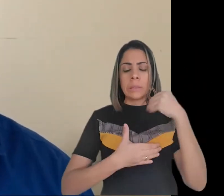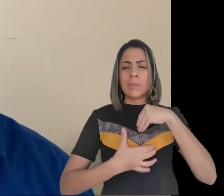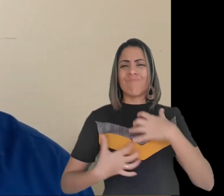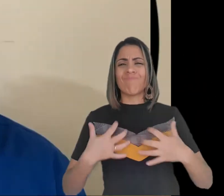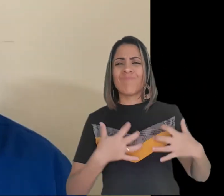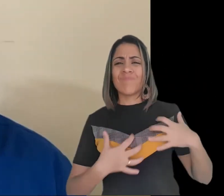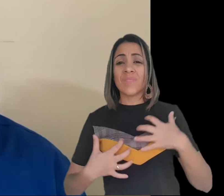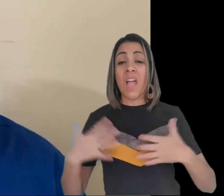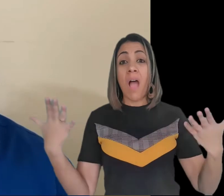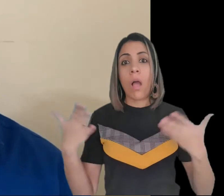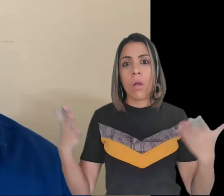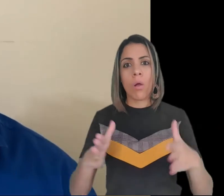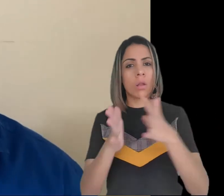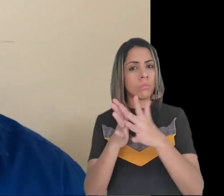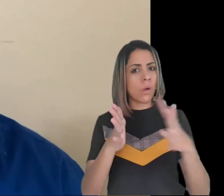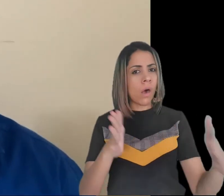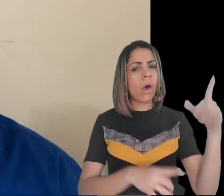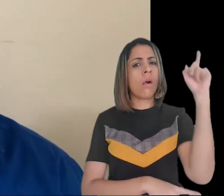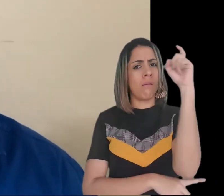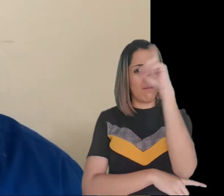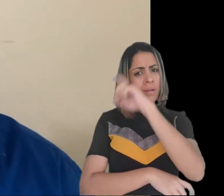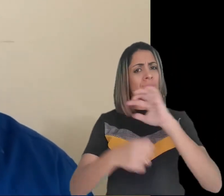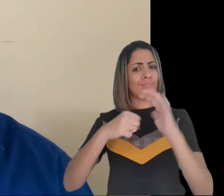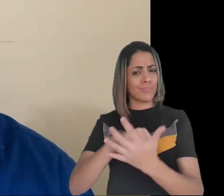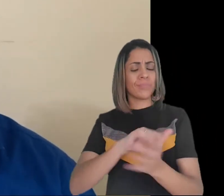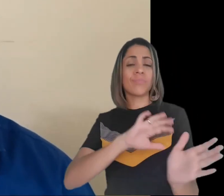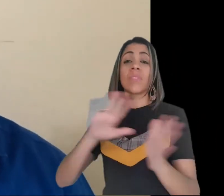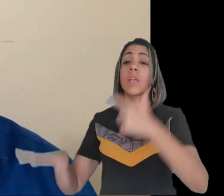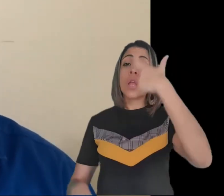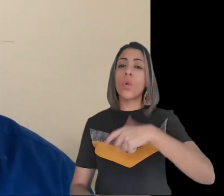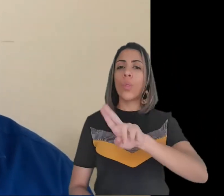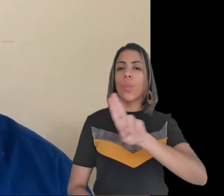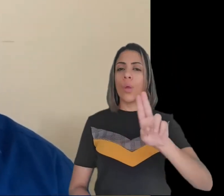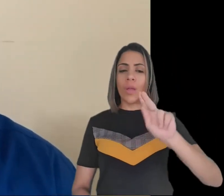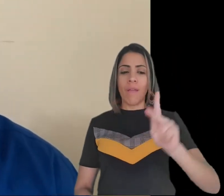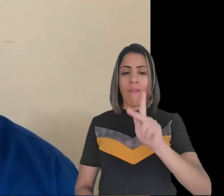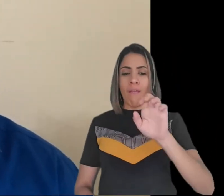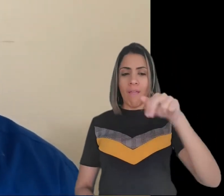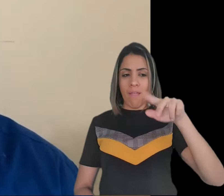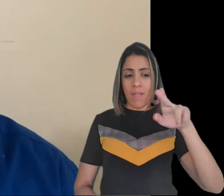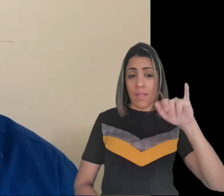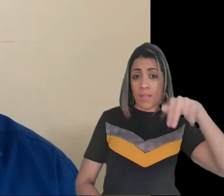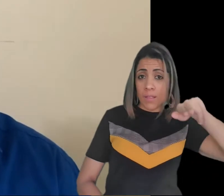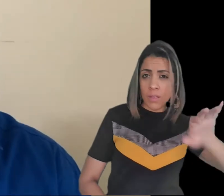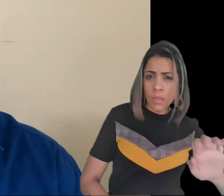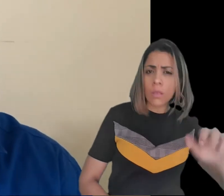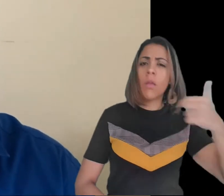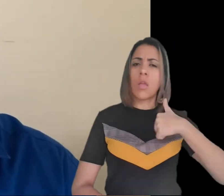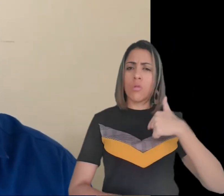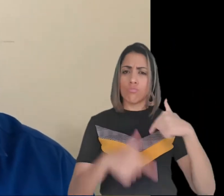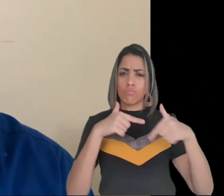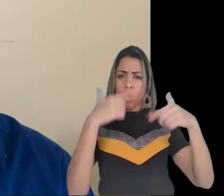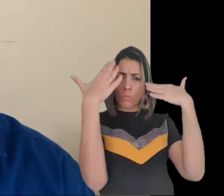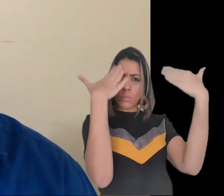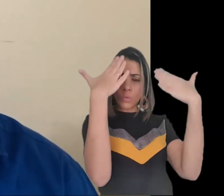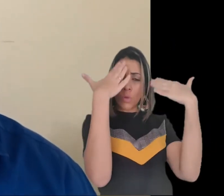tempos de pandemia. Meu nome é Henrique, sou psicólogo, tenho experiência de 20 anos no atendimento em consultório e também trabalho